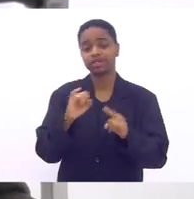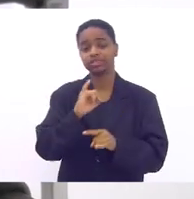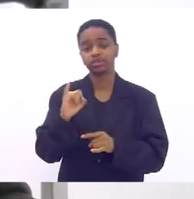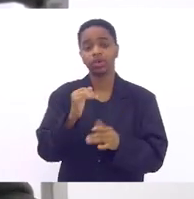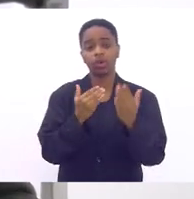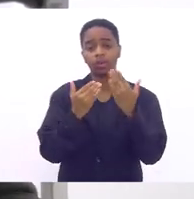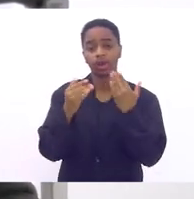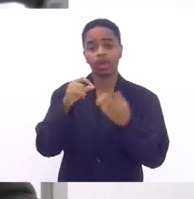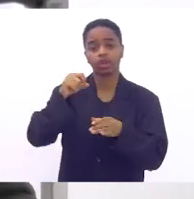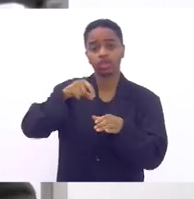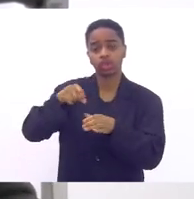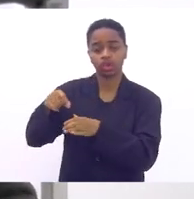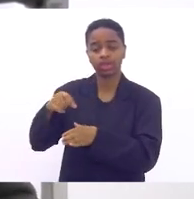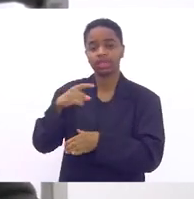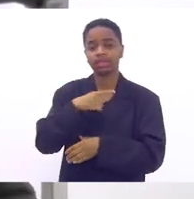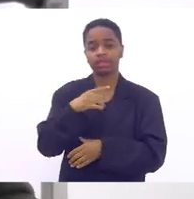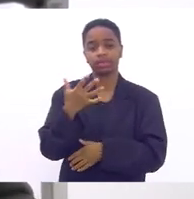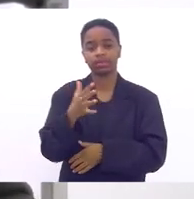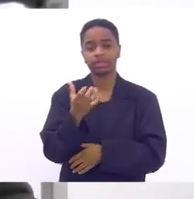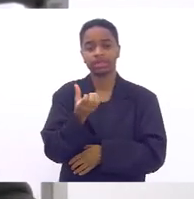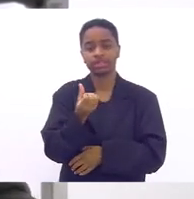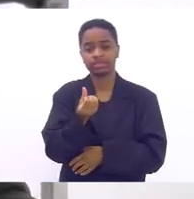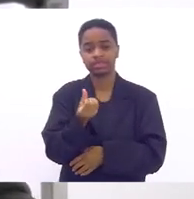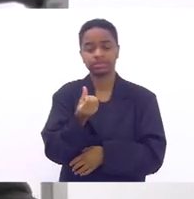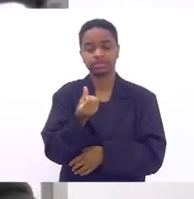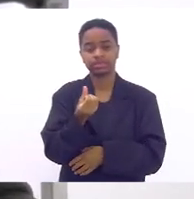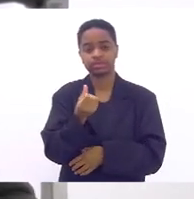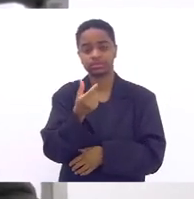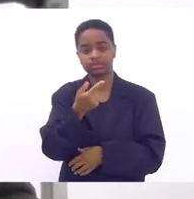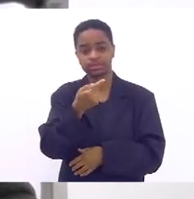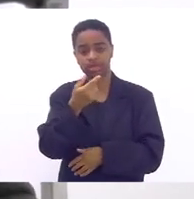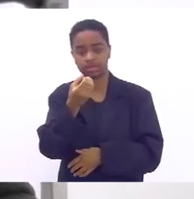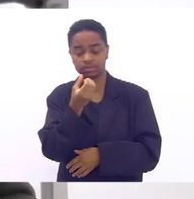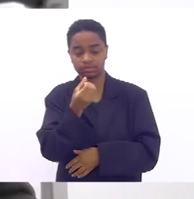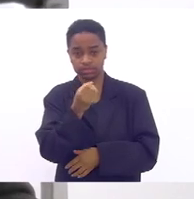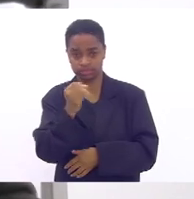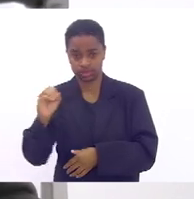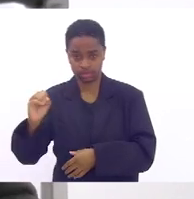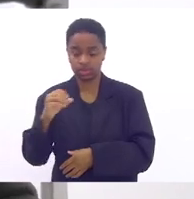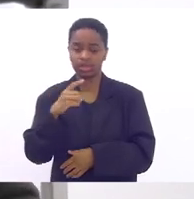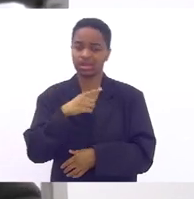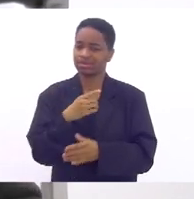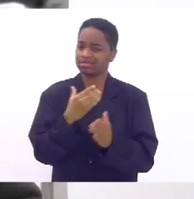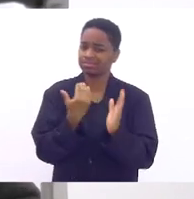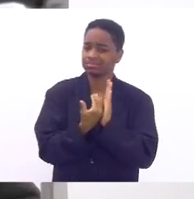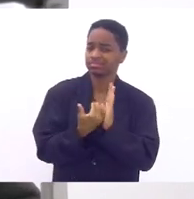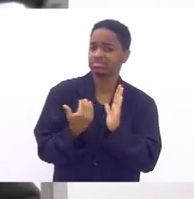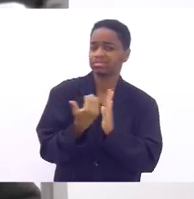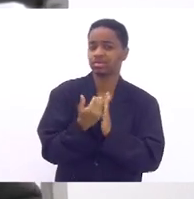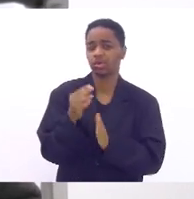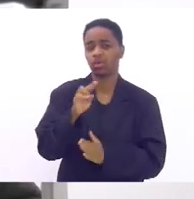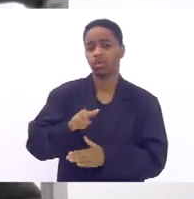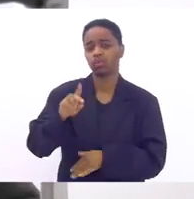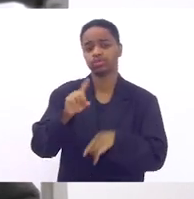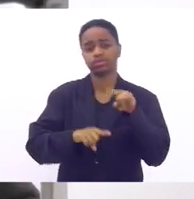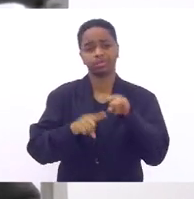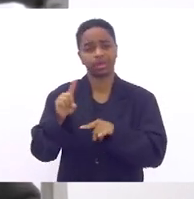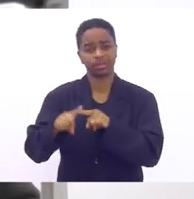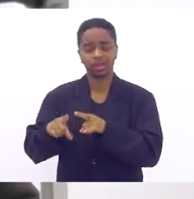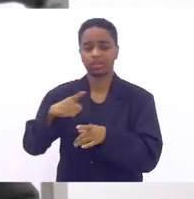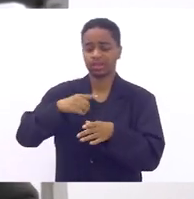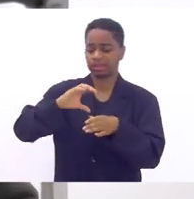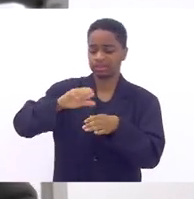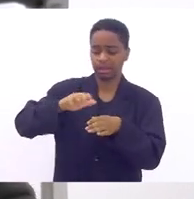600 e 700 milhões de doses de vacina a ano é muito frasco é muo ampola é muito rótulo é muito tampa de